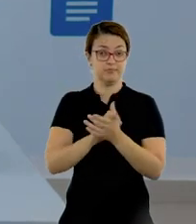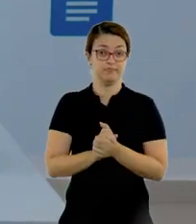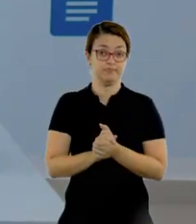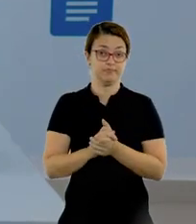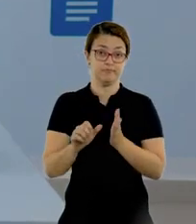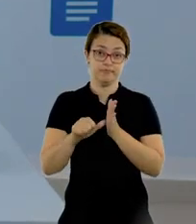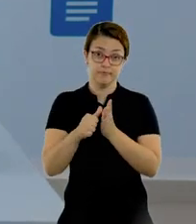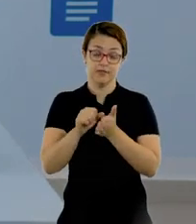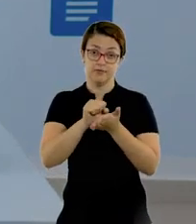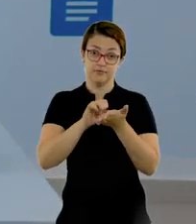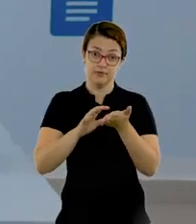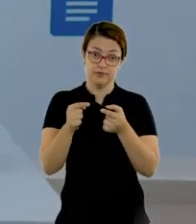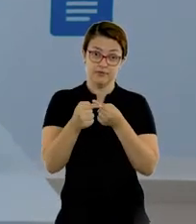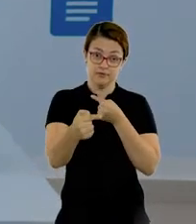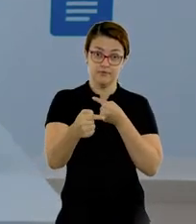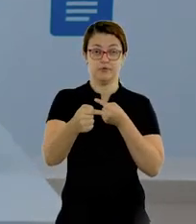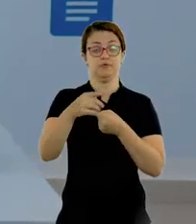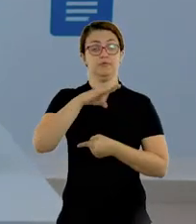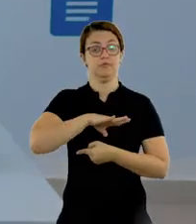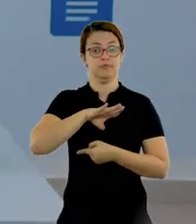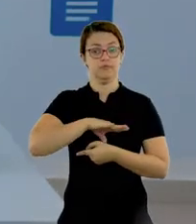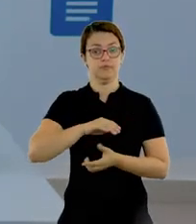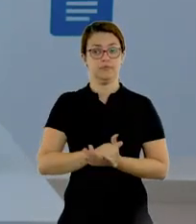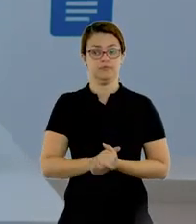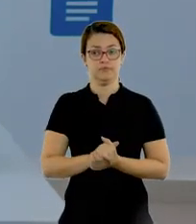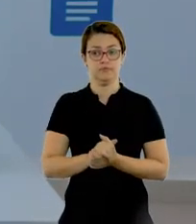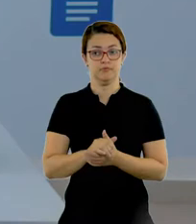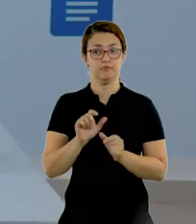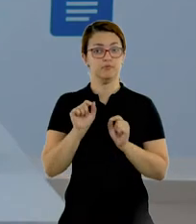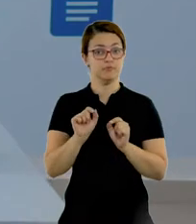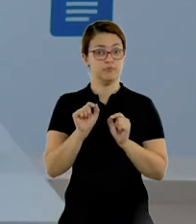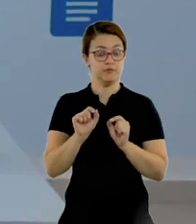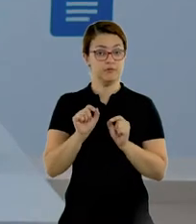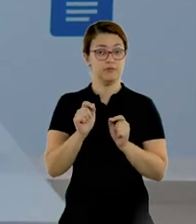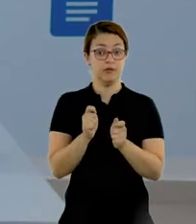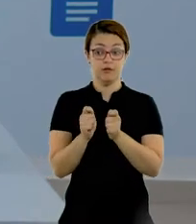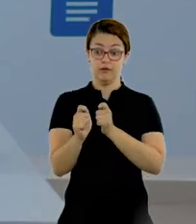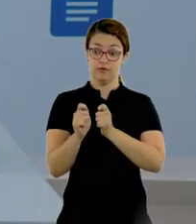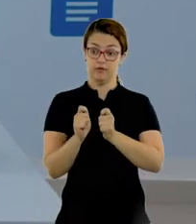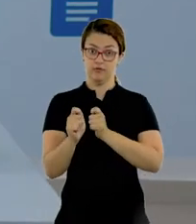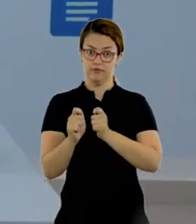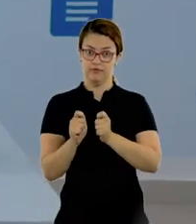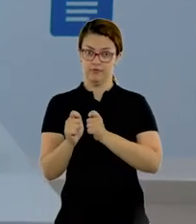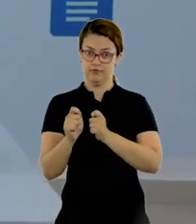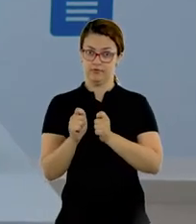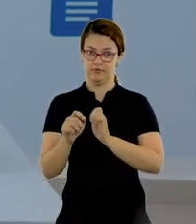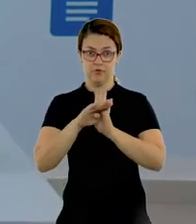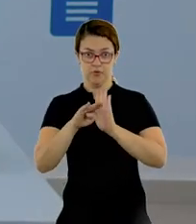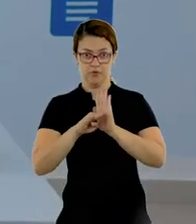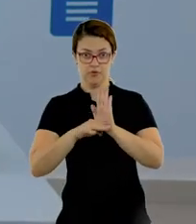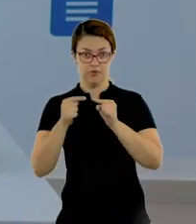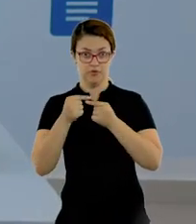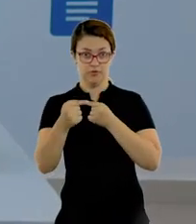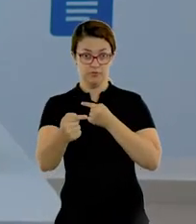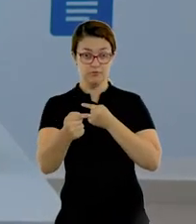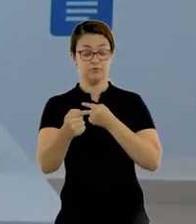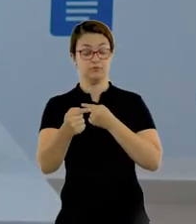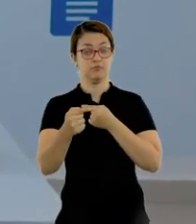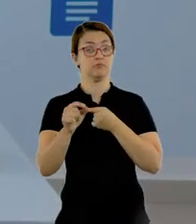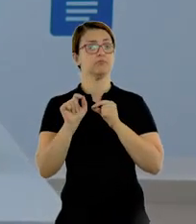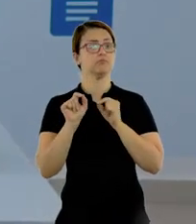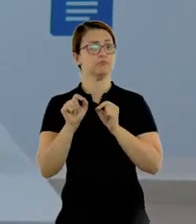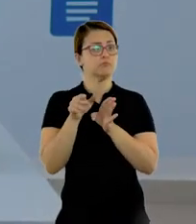língua portuguesa. Vocês vão trabalhar com o gênero entrevista, que está na nossa rotina semanal. A proposta é que